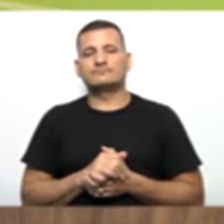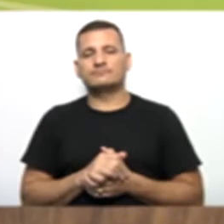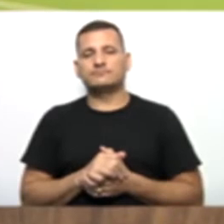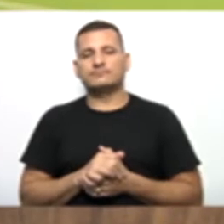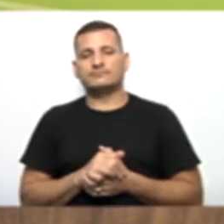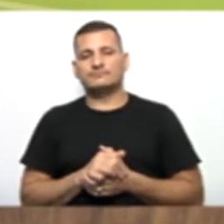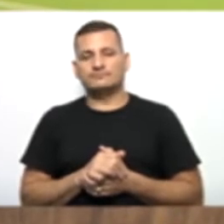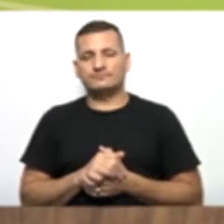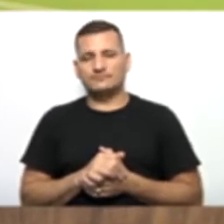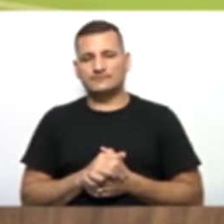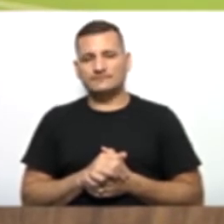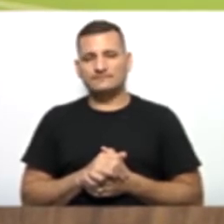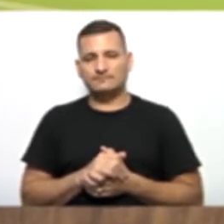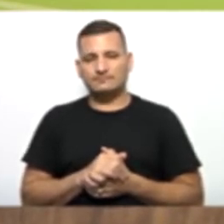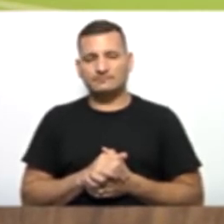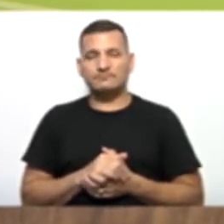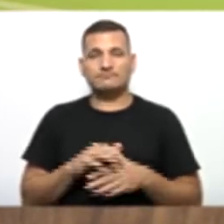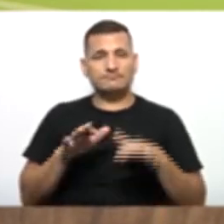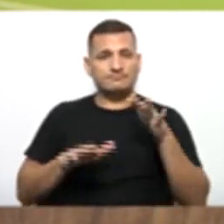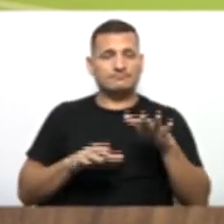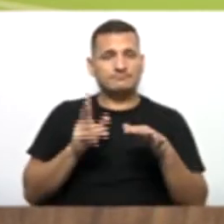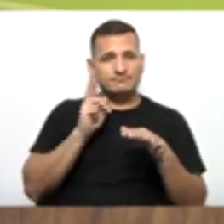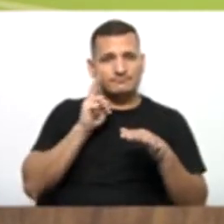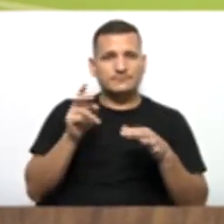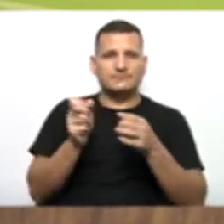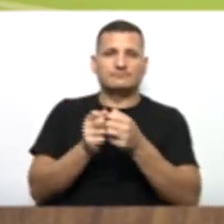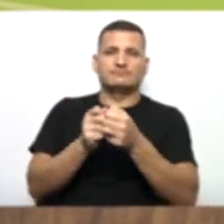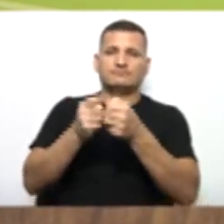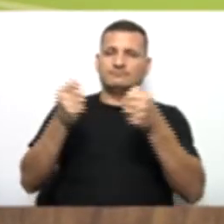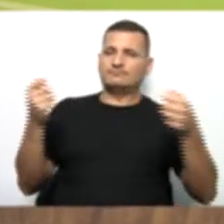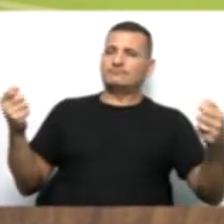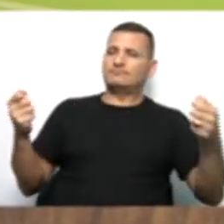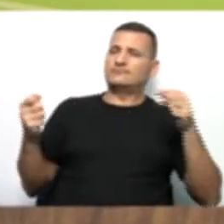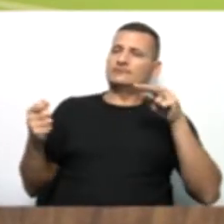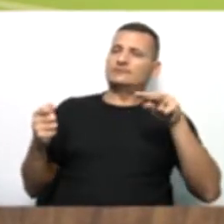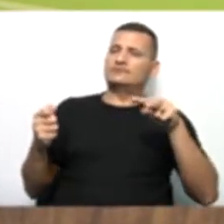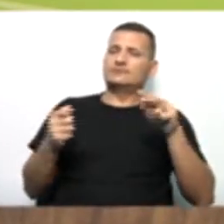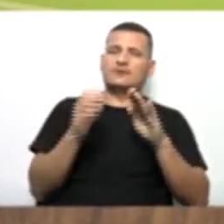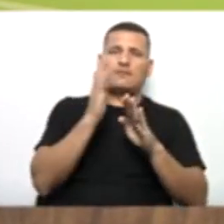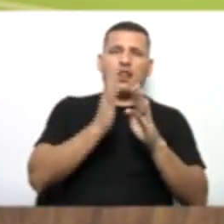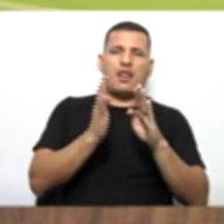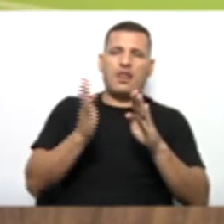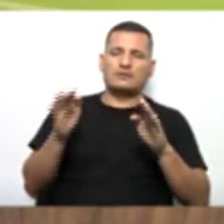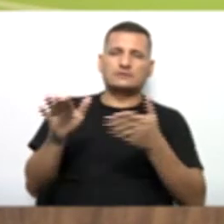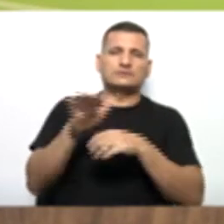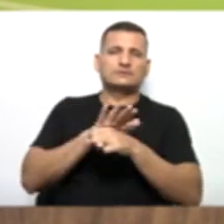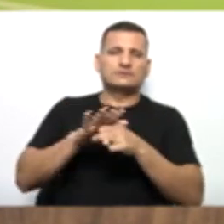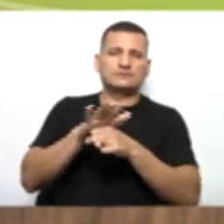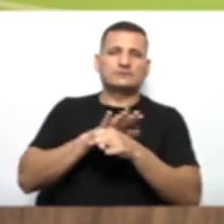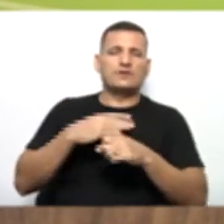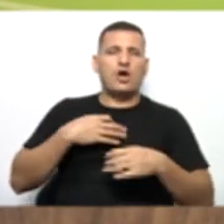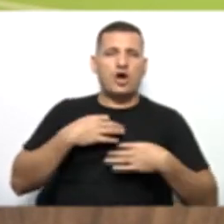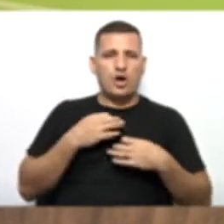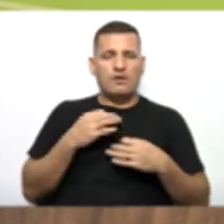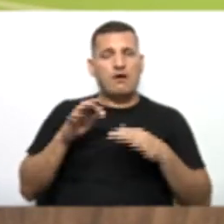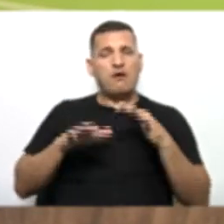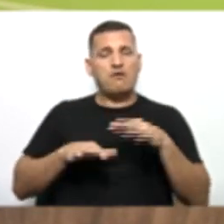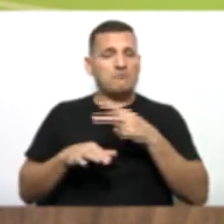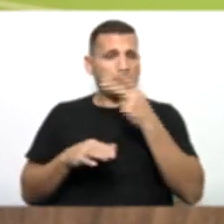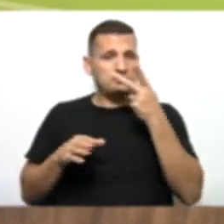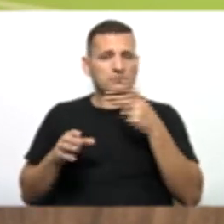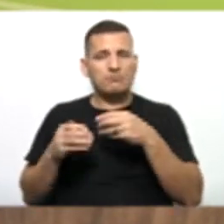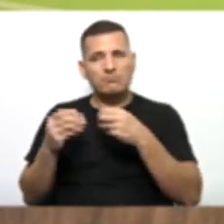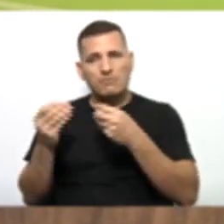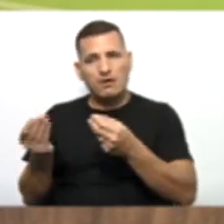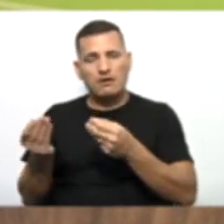Quando a gente vê que o guarda-roupa está cheio de sapatos, está cheio de roupa, às vezes algumas pessoas doam, mas outras pessoas